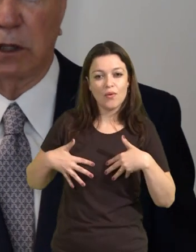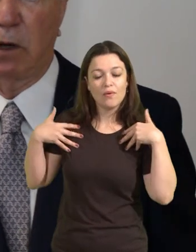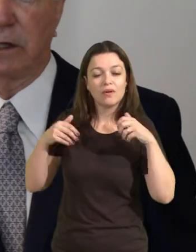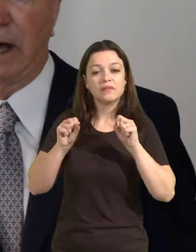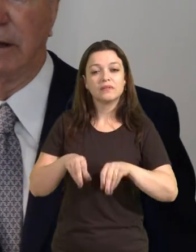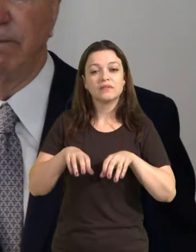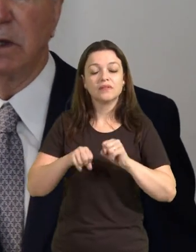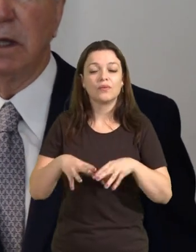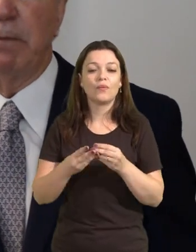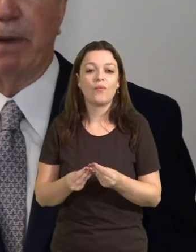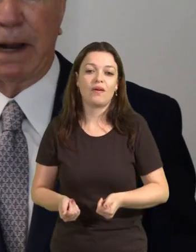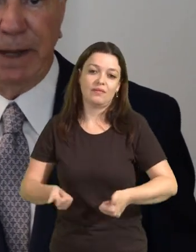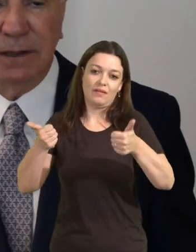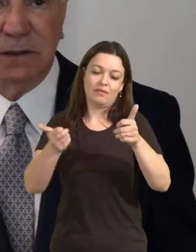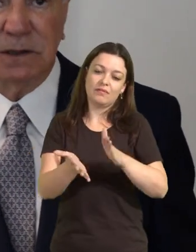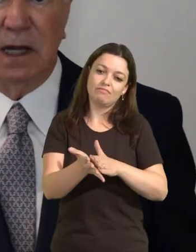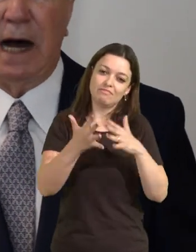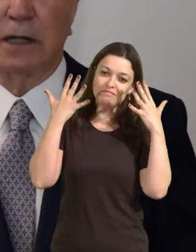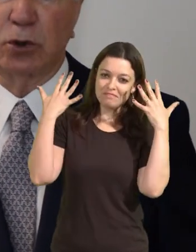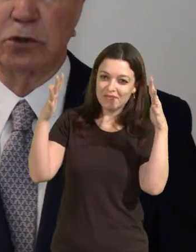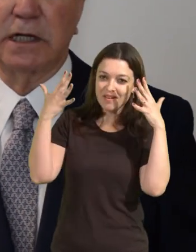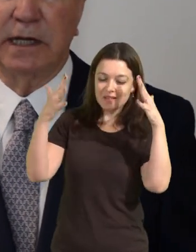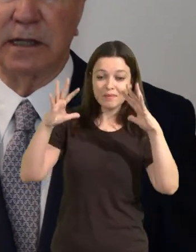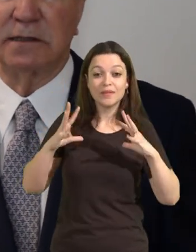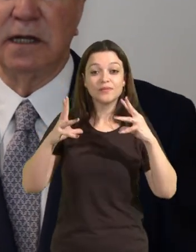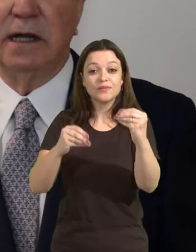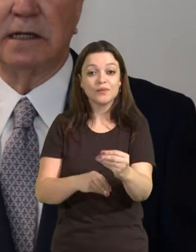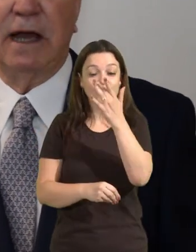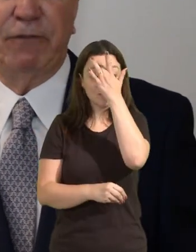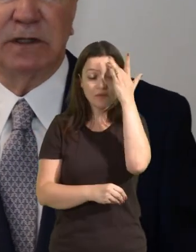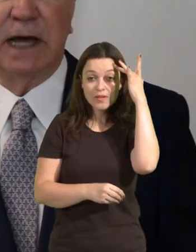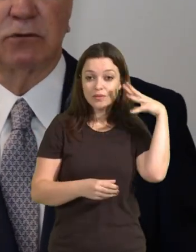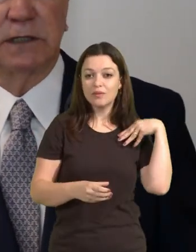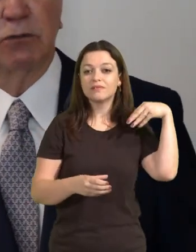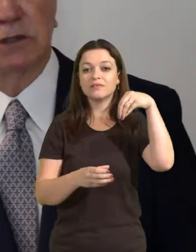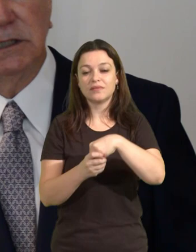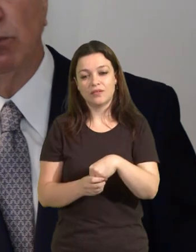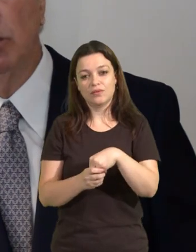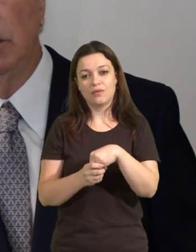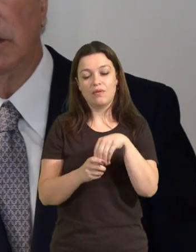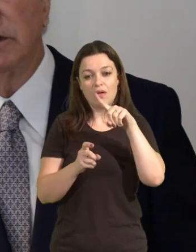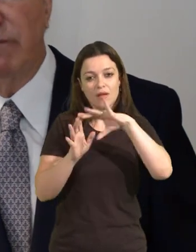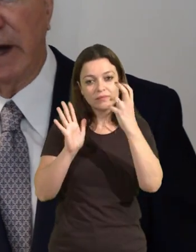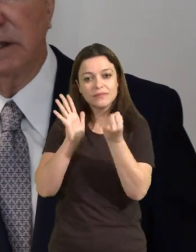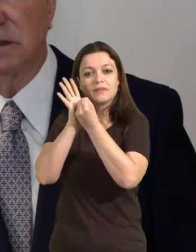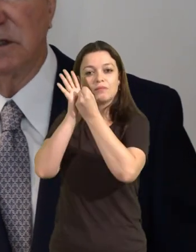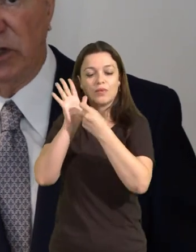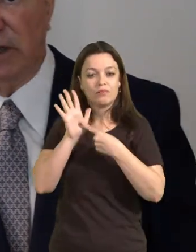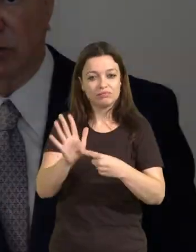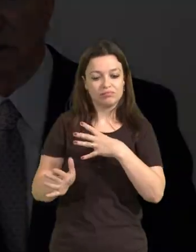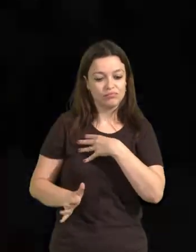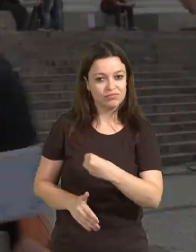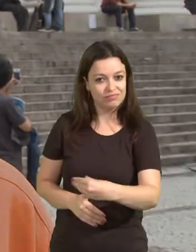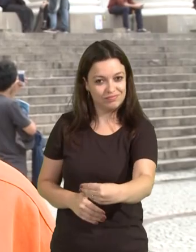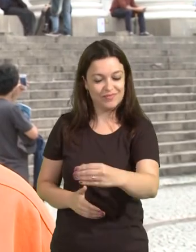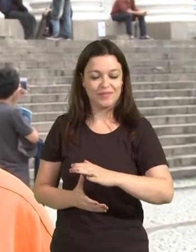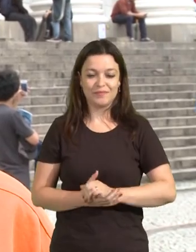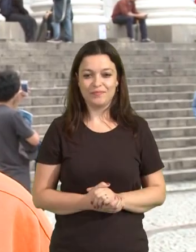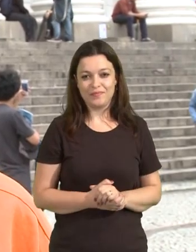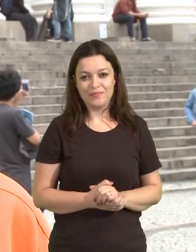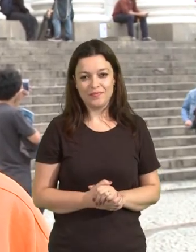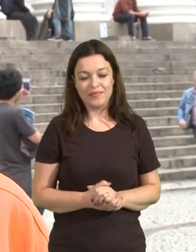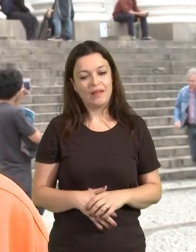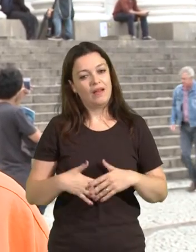ensino de alta qualidade. Parabéns a todos aqueles que a fizeram ser o símbolo de várias gerações.